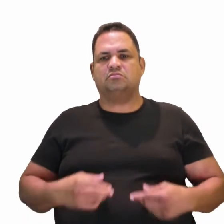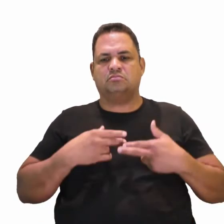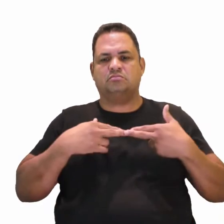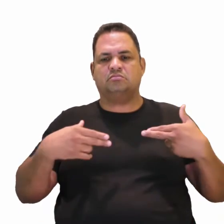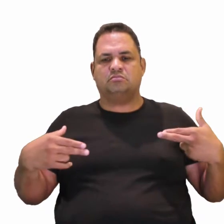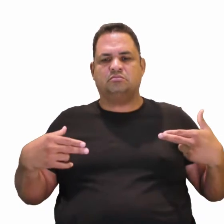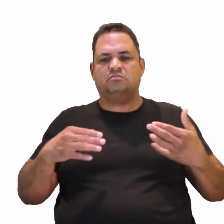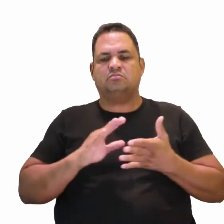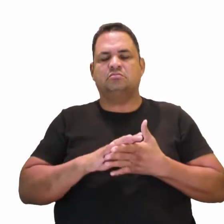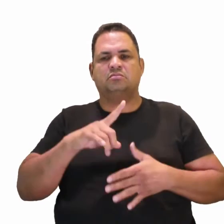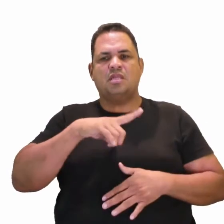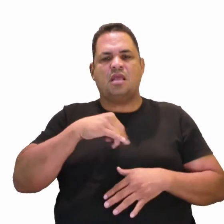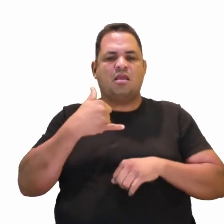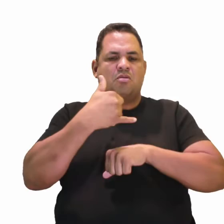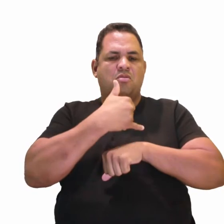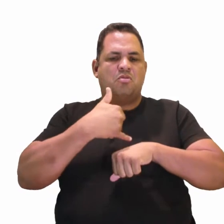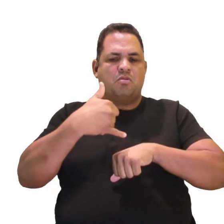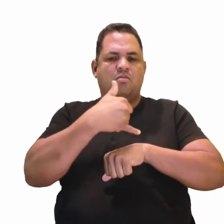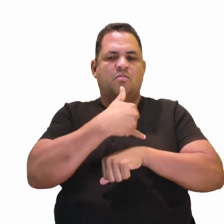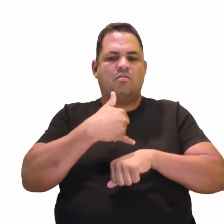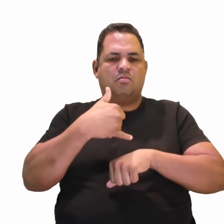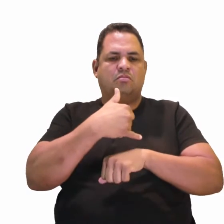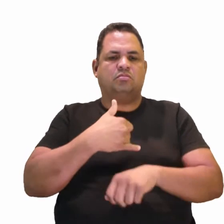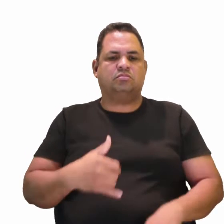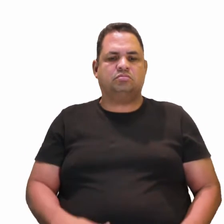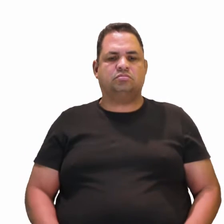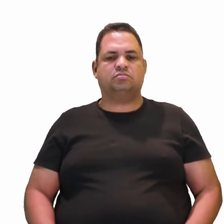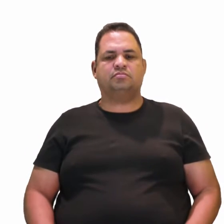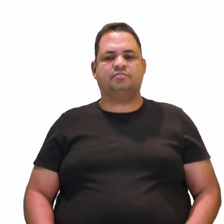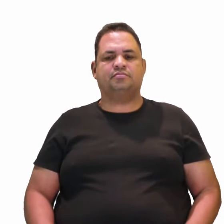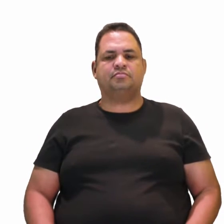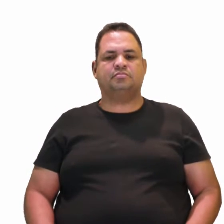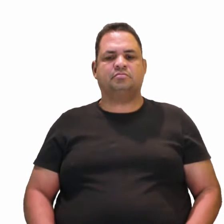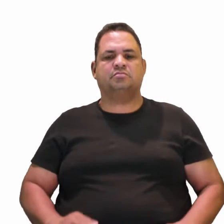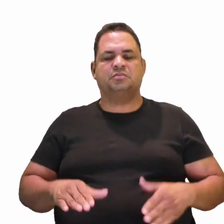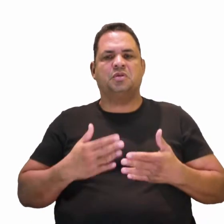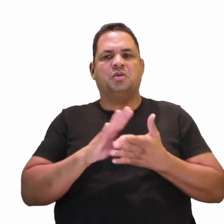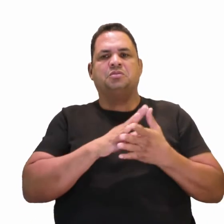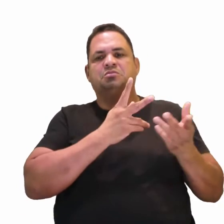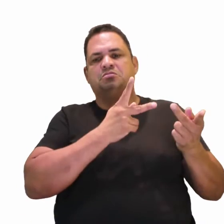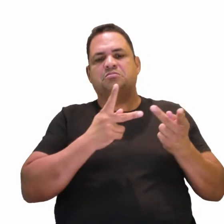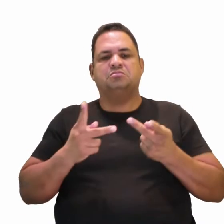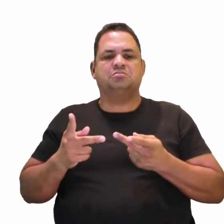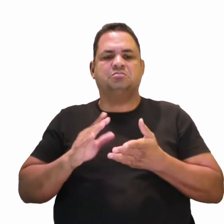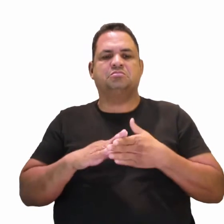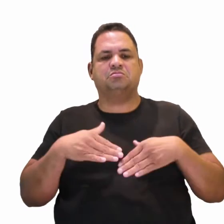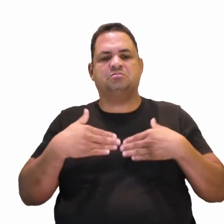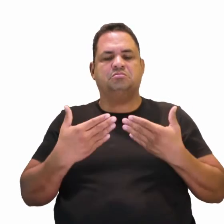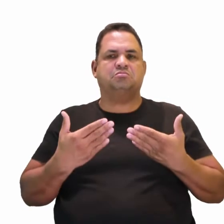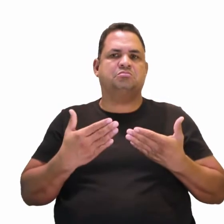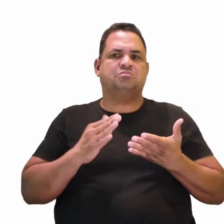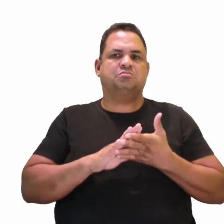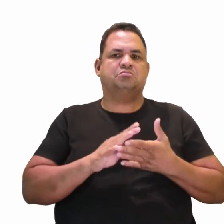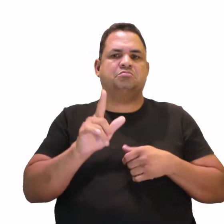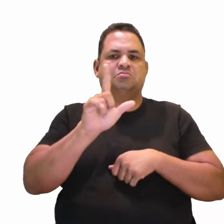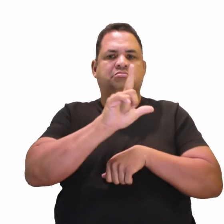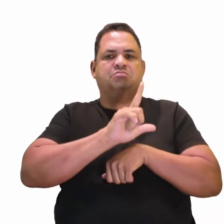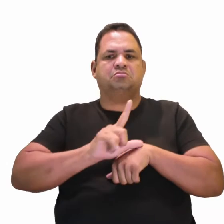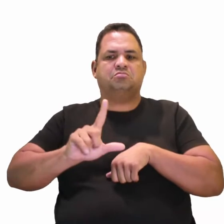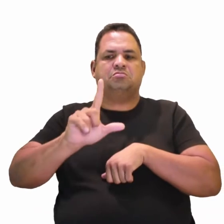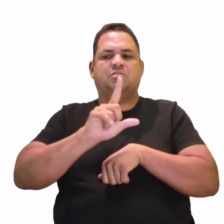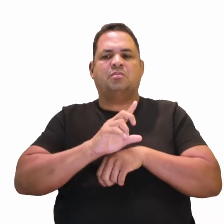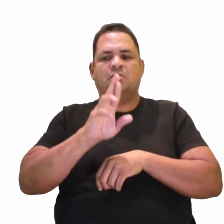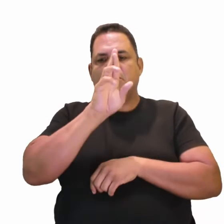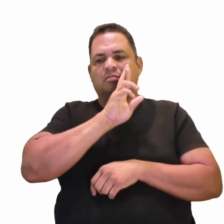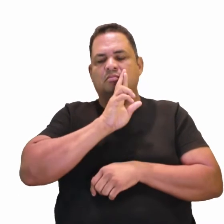como é que fala? Com muita gordura, né? High-fat foods. Toda vez que você visitar um fast food, uma loja de